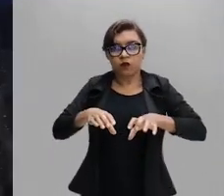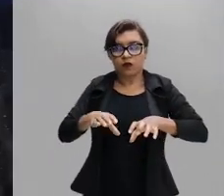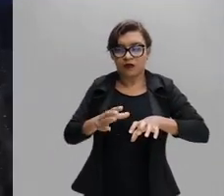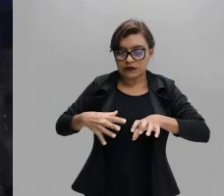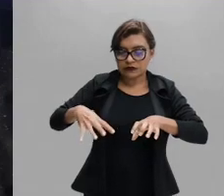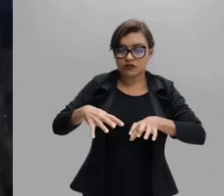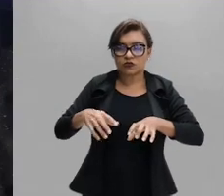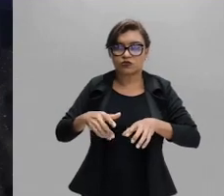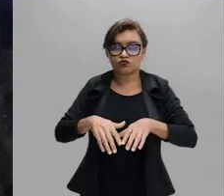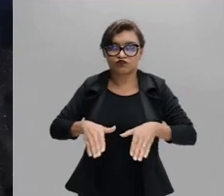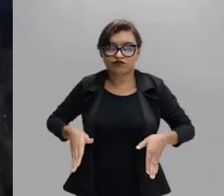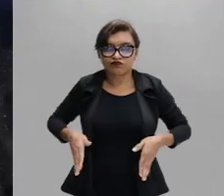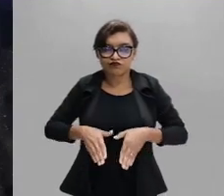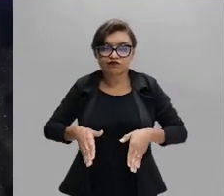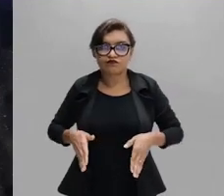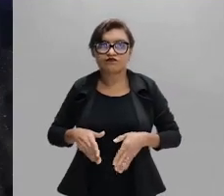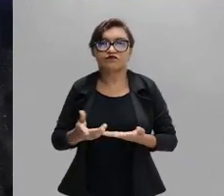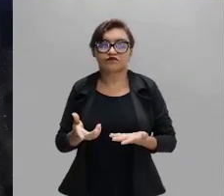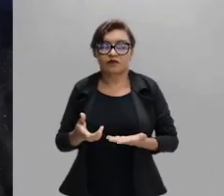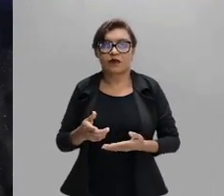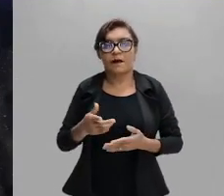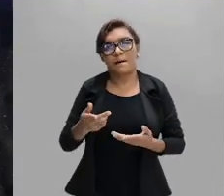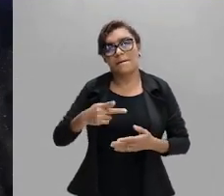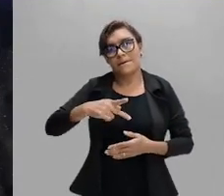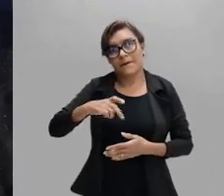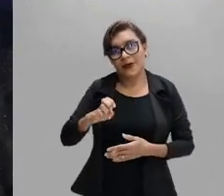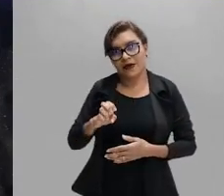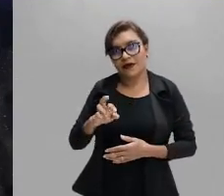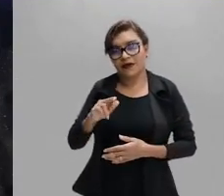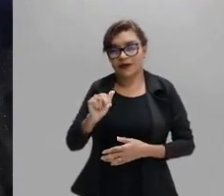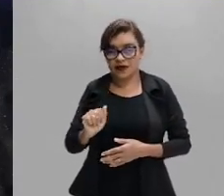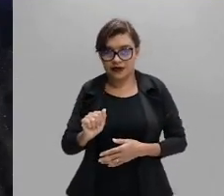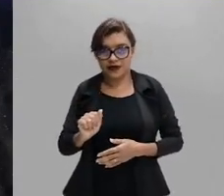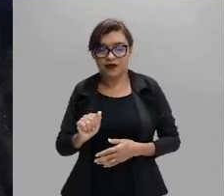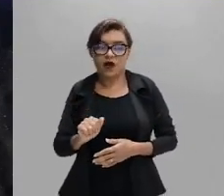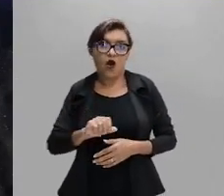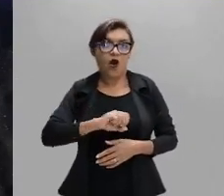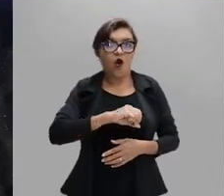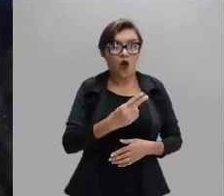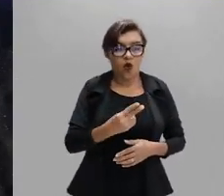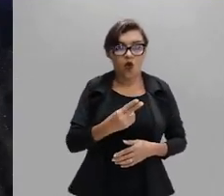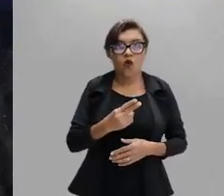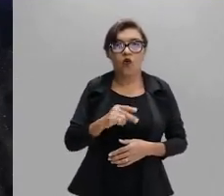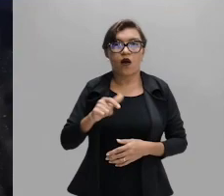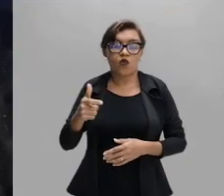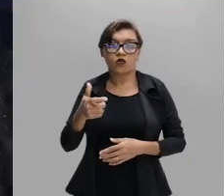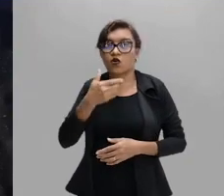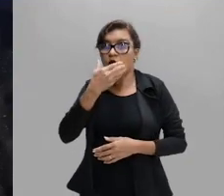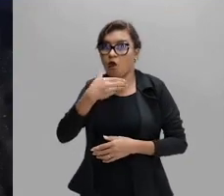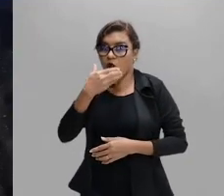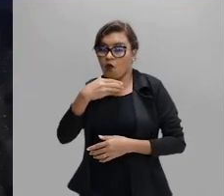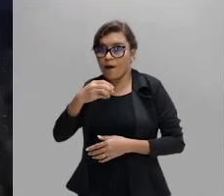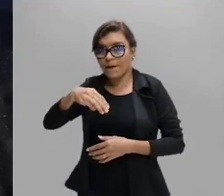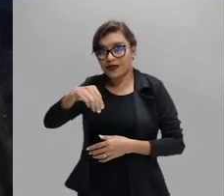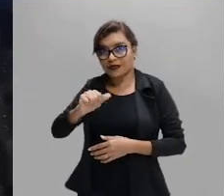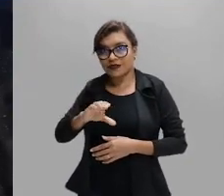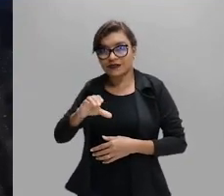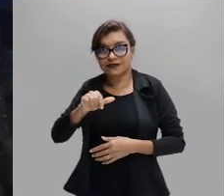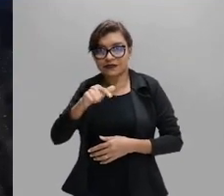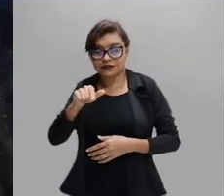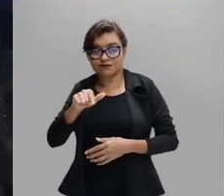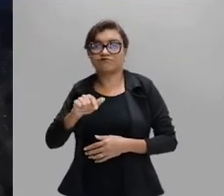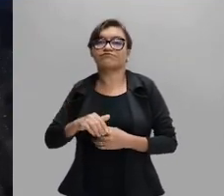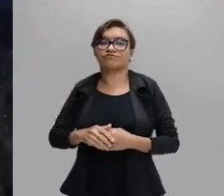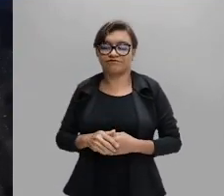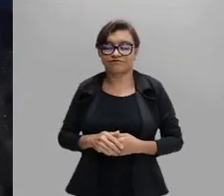é o tipo de obesidade. Obesidade de pera para as mulheres, que é a ginoide, obesidade androide, que é a do homem, tá certo? Que é o